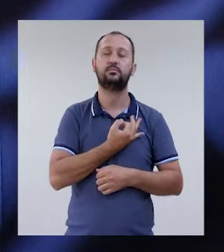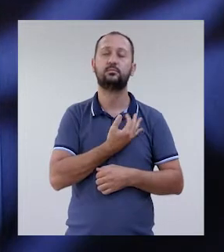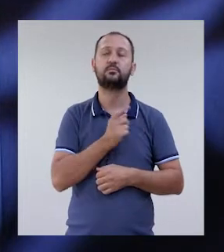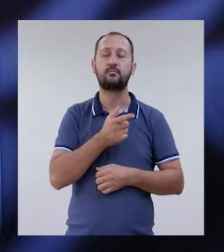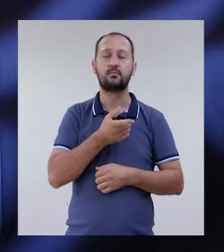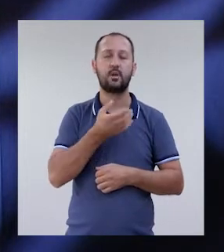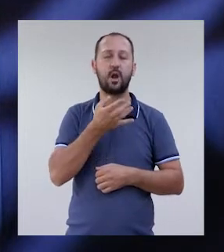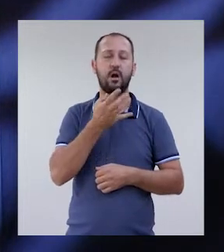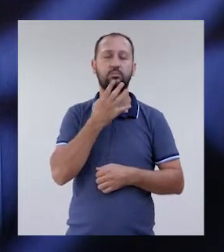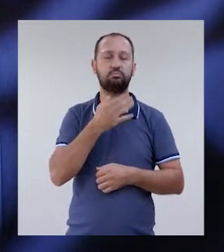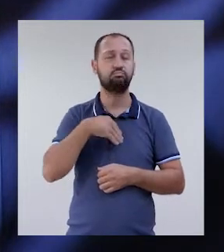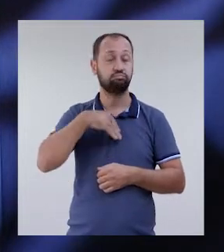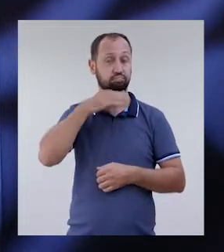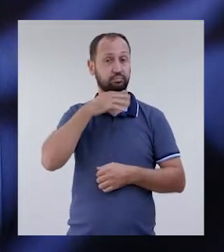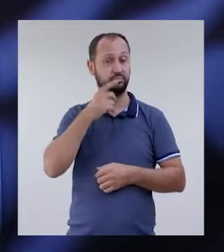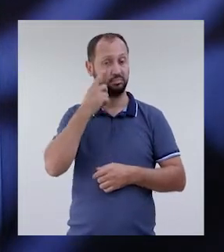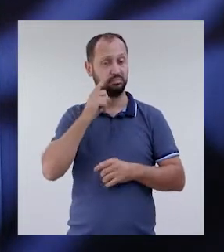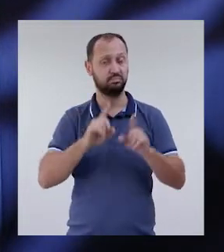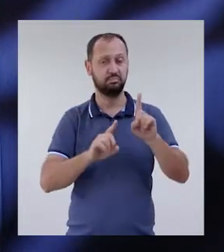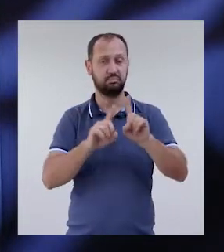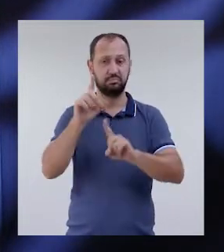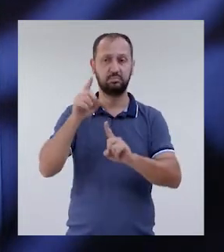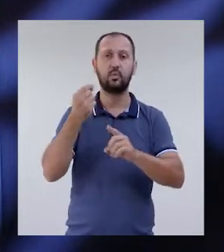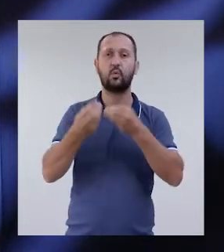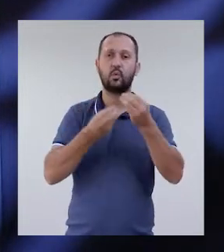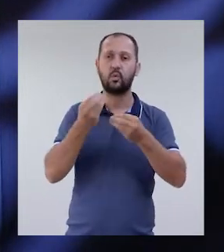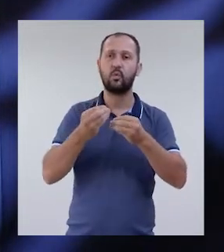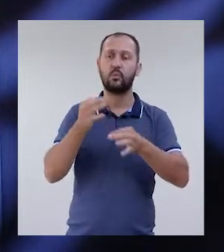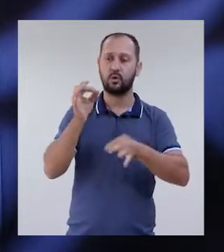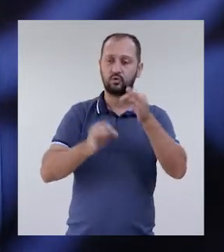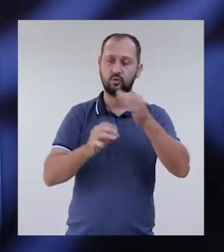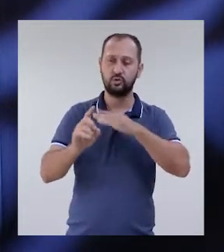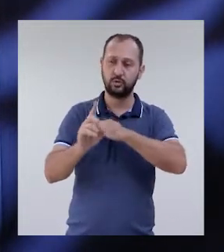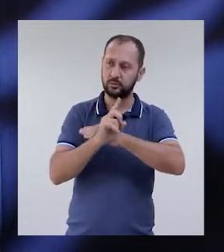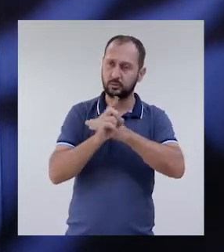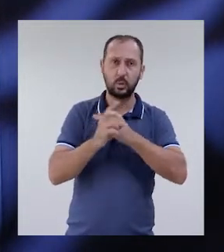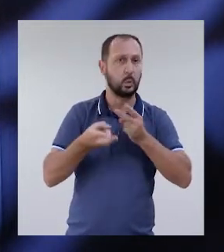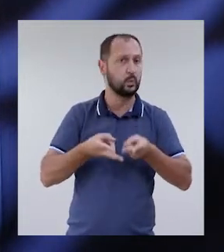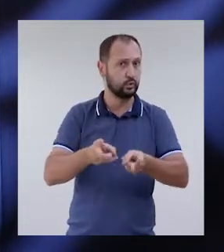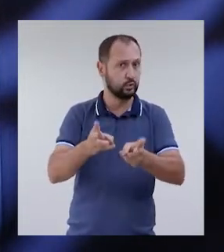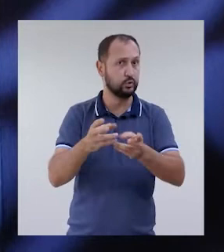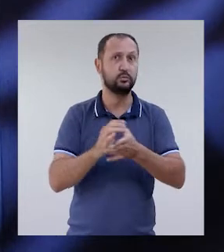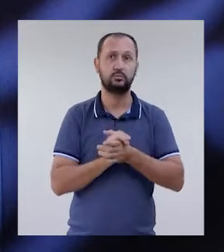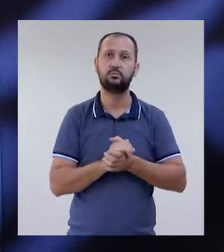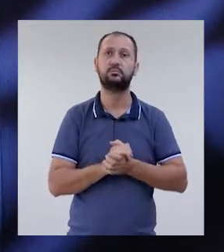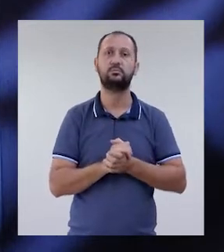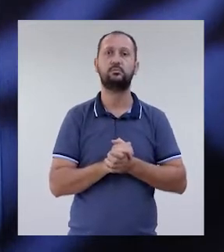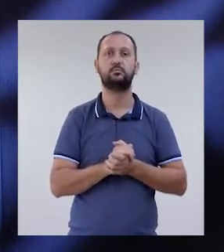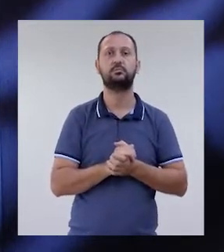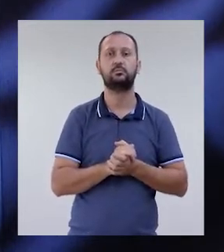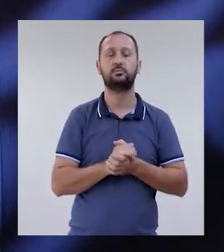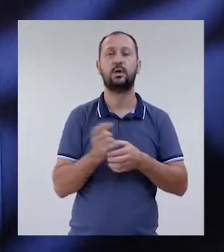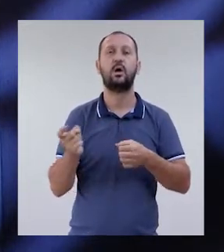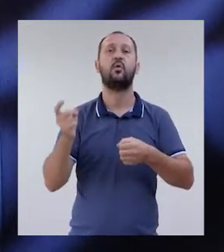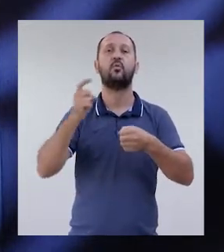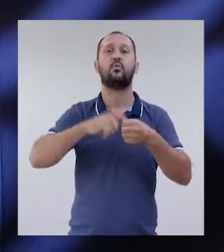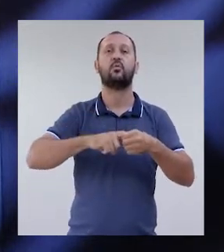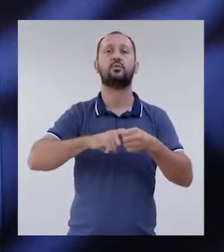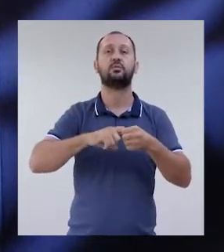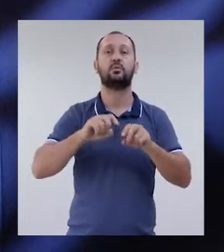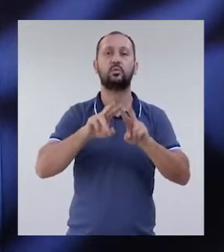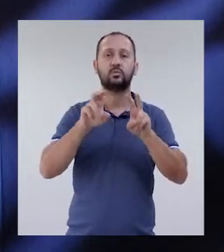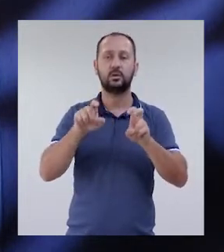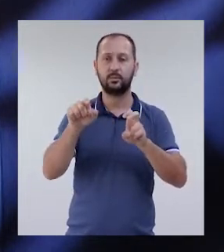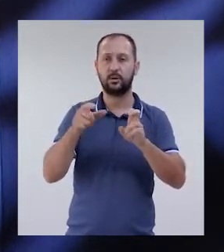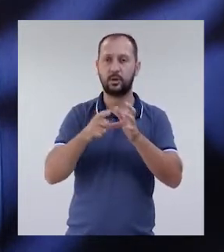números são impressionantes. A prestação jurisdicional continuou a todo vapor, né? E, voltando ali